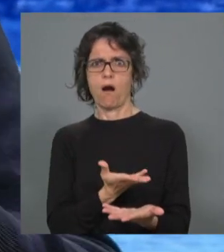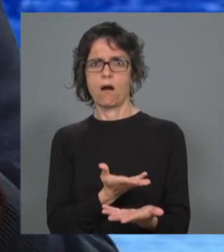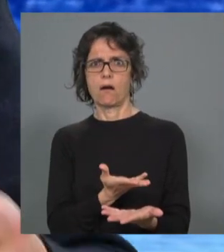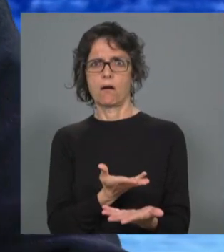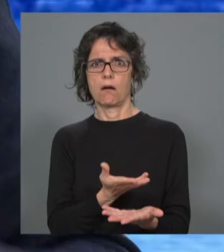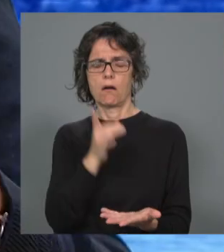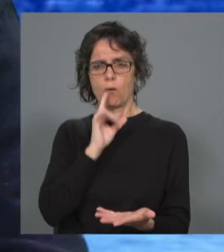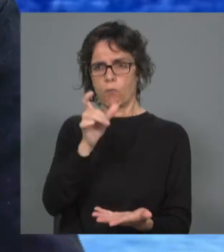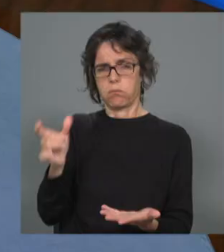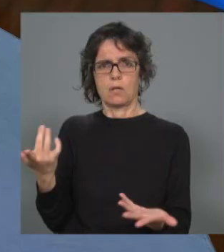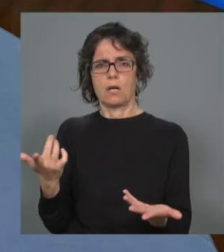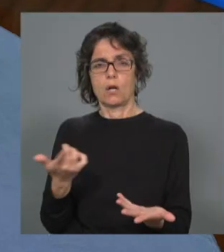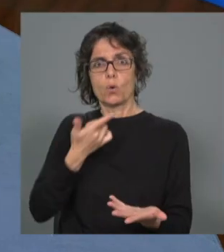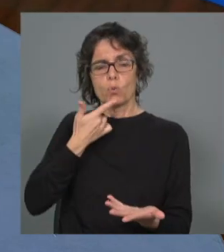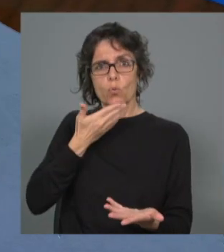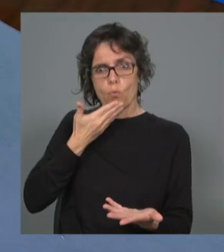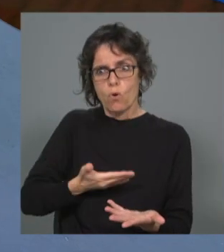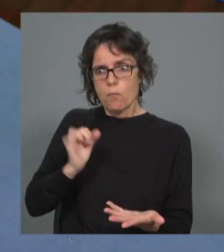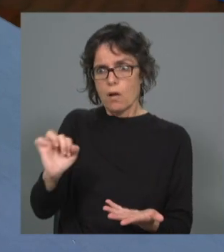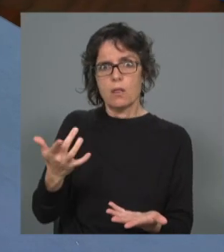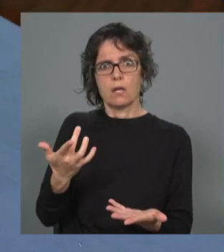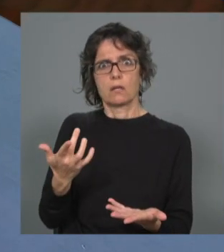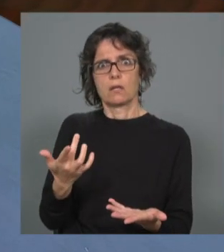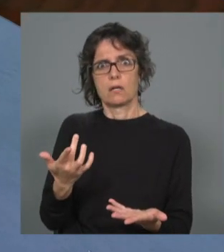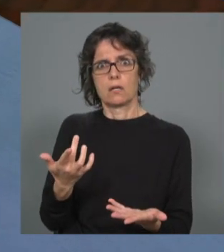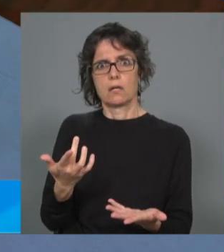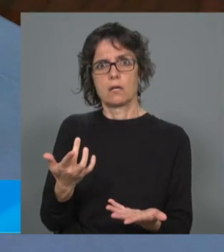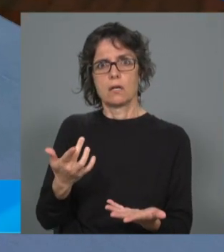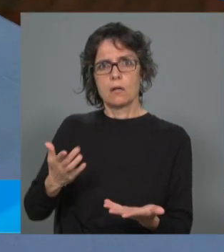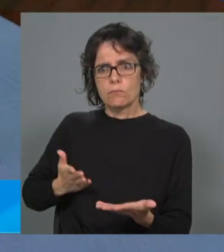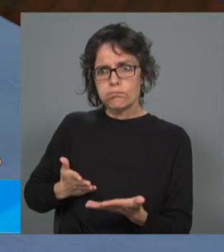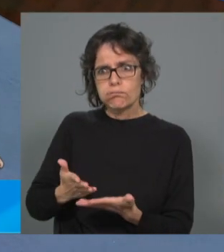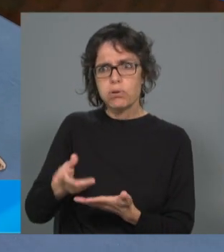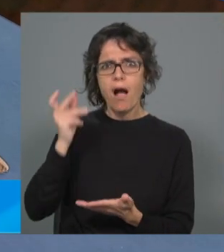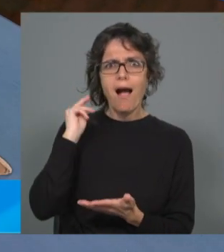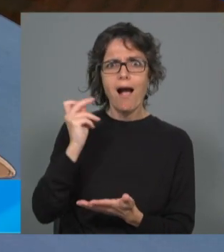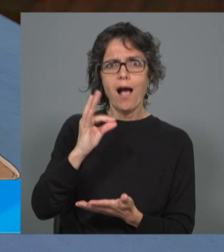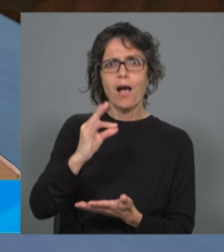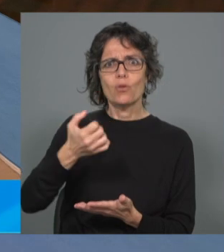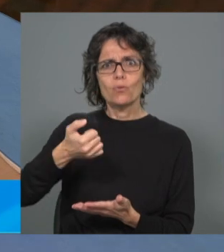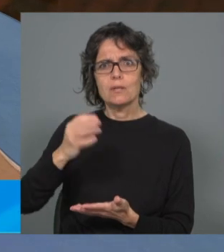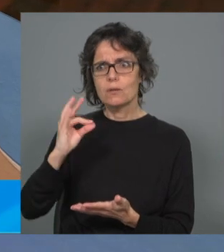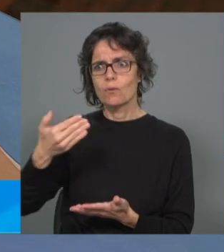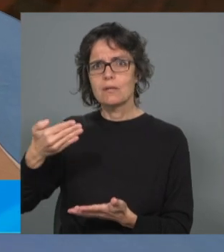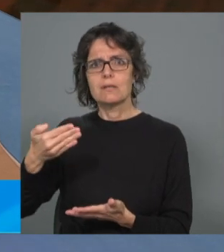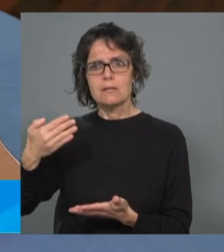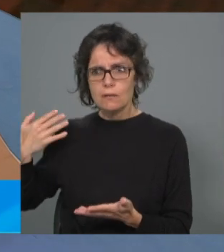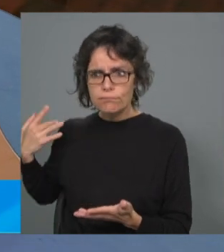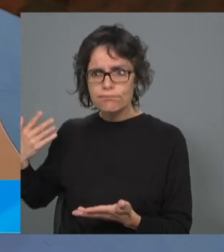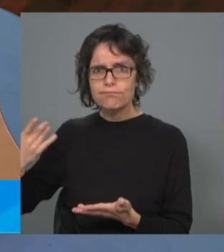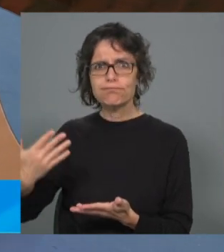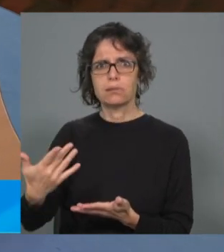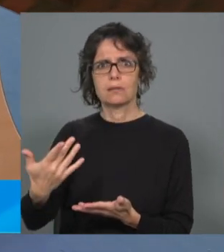com todos os conhecimentos para a arte que está a executar e faz um percurso de 45, 47 anos de